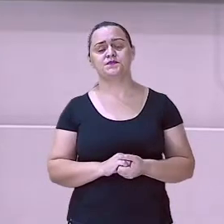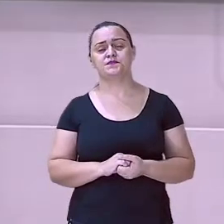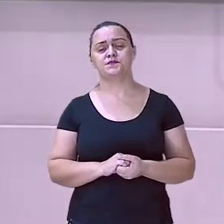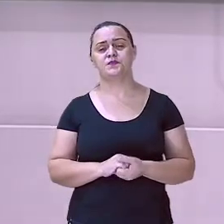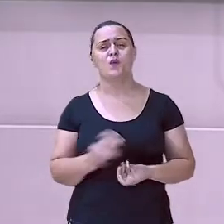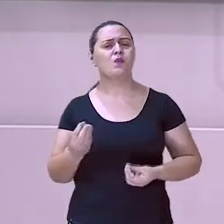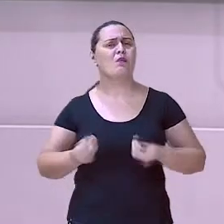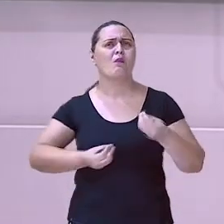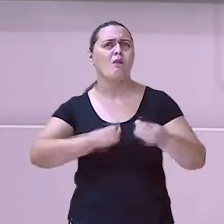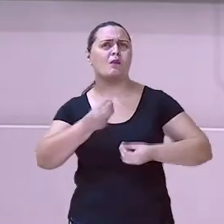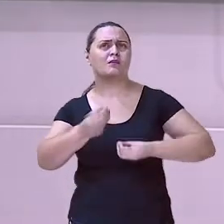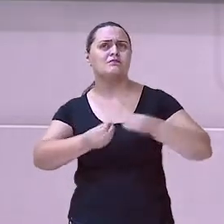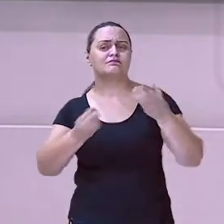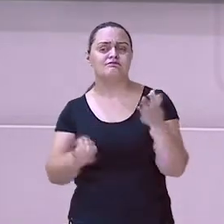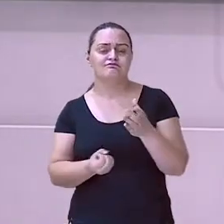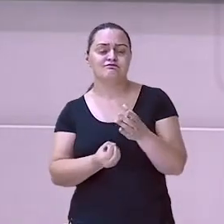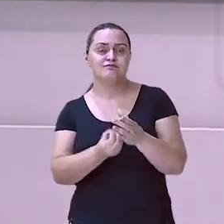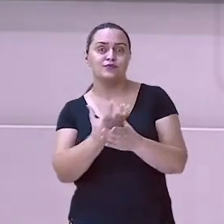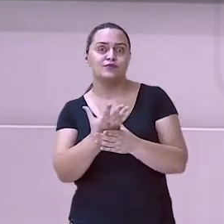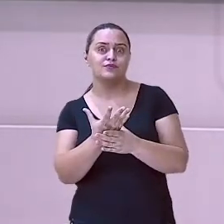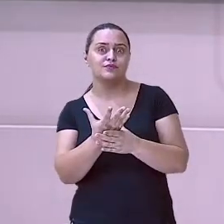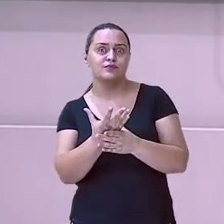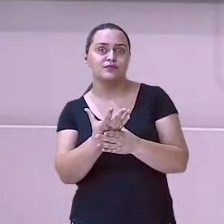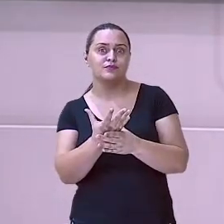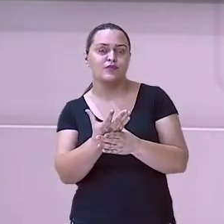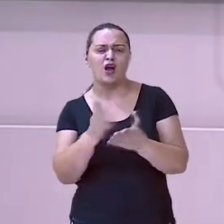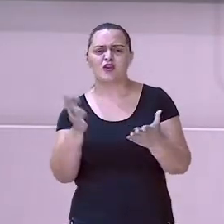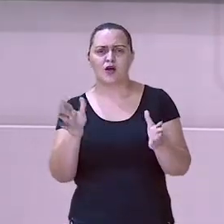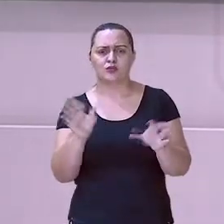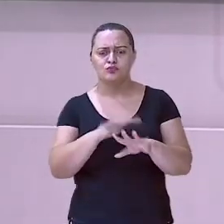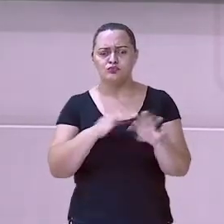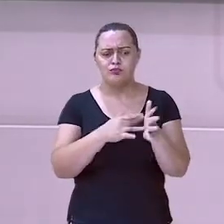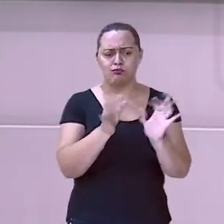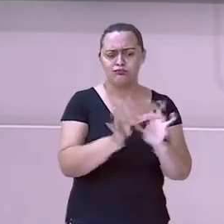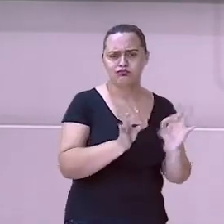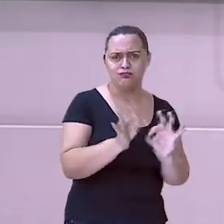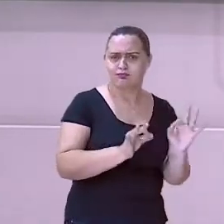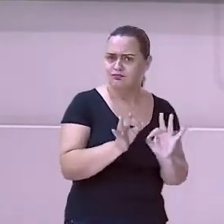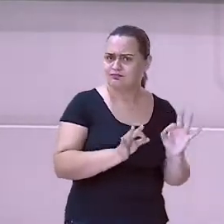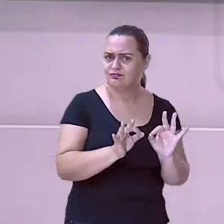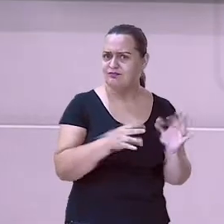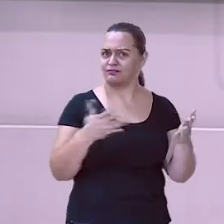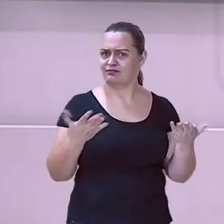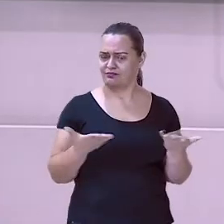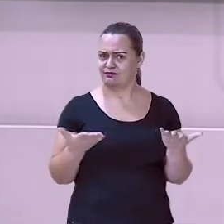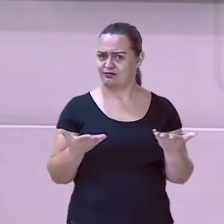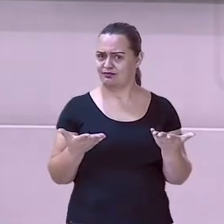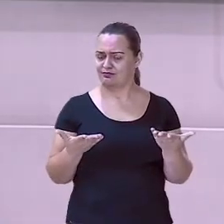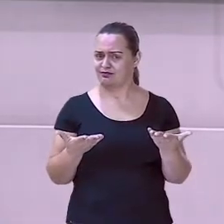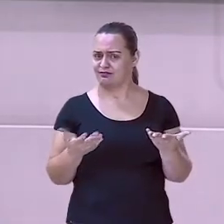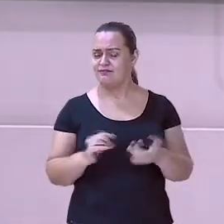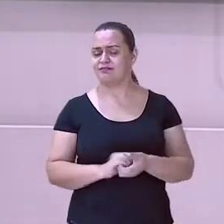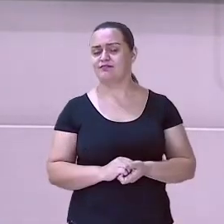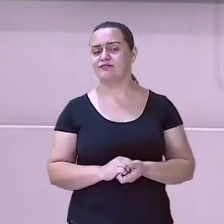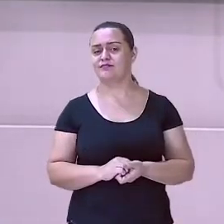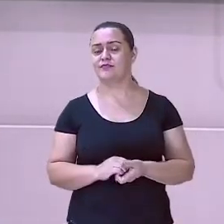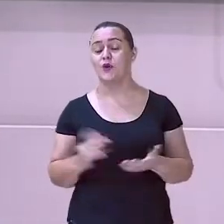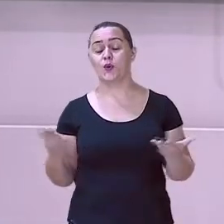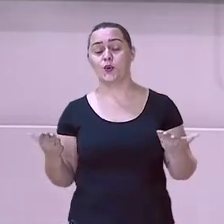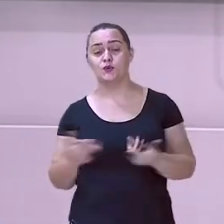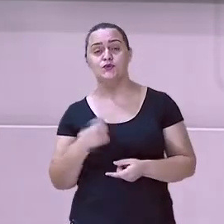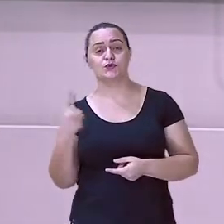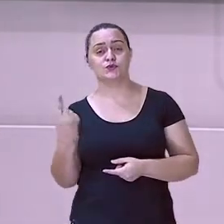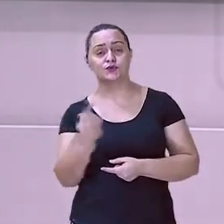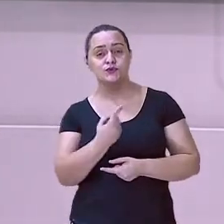se formou? Já nasceu pronto todo esse território? Então, nós vamos ver sobre